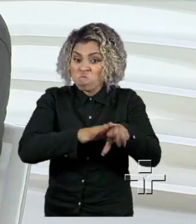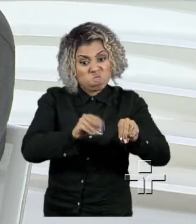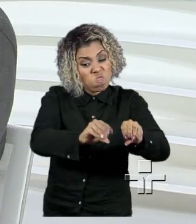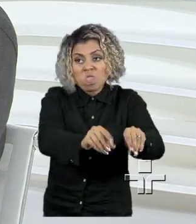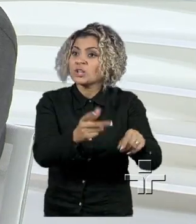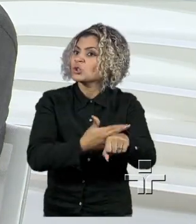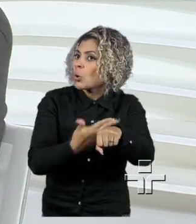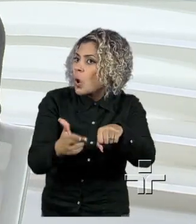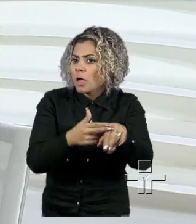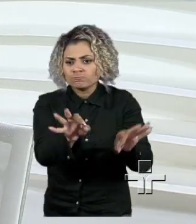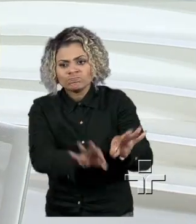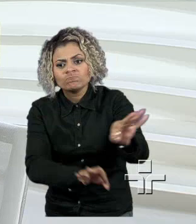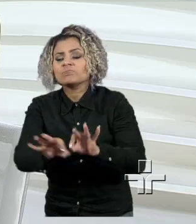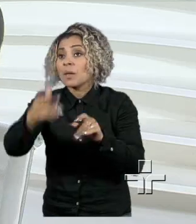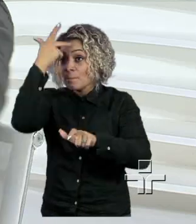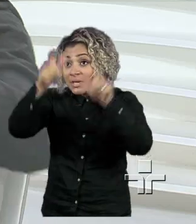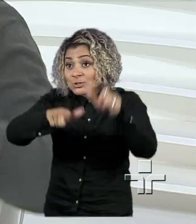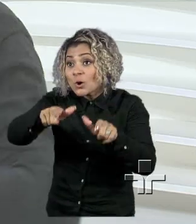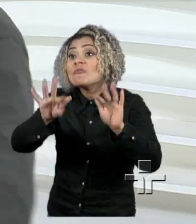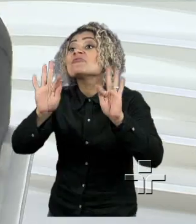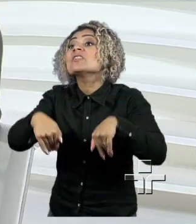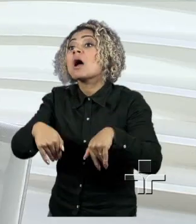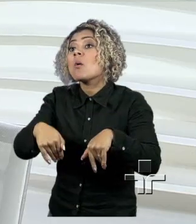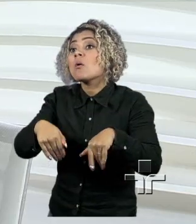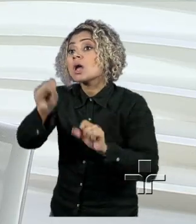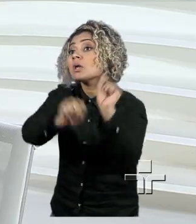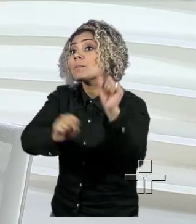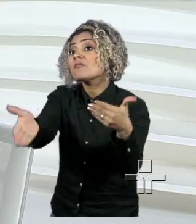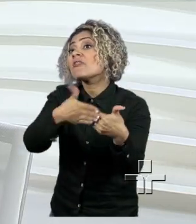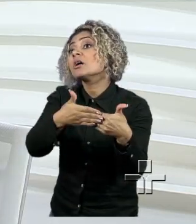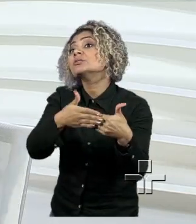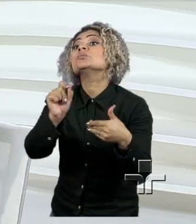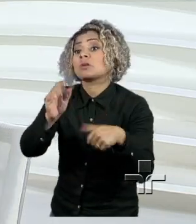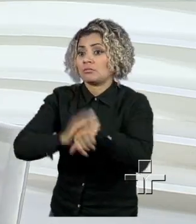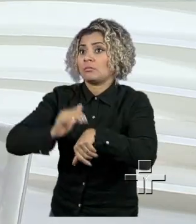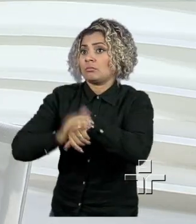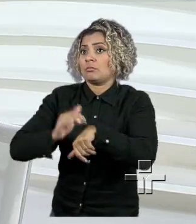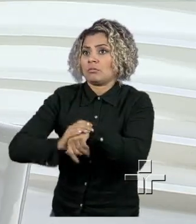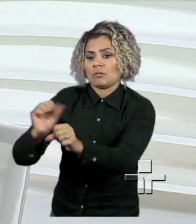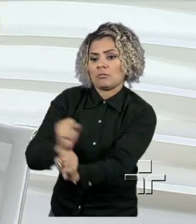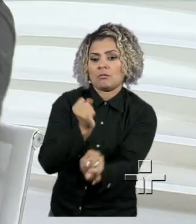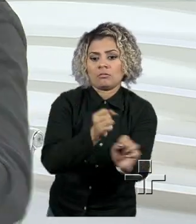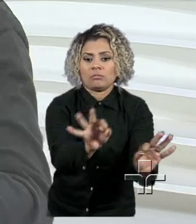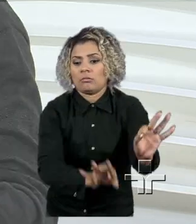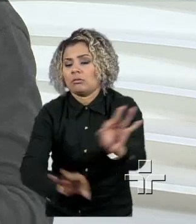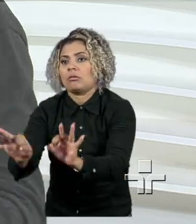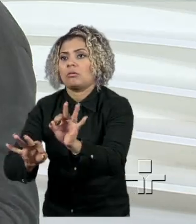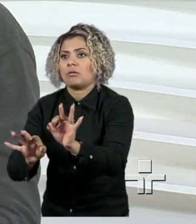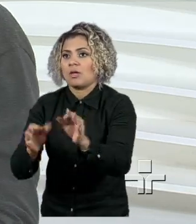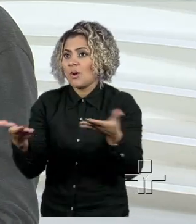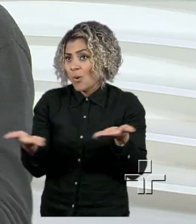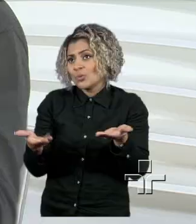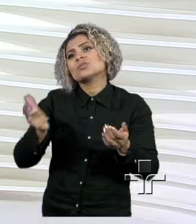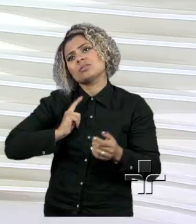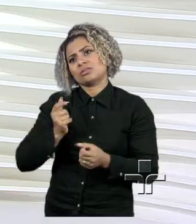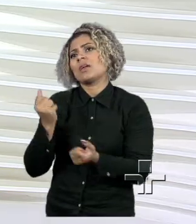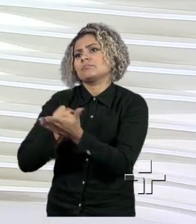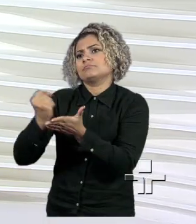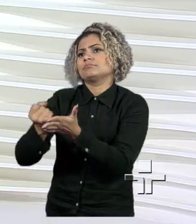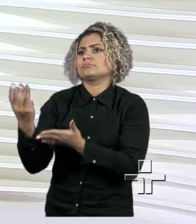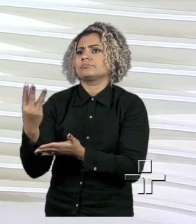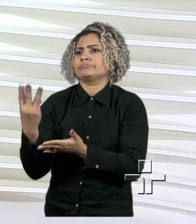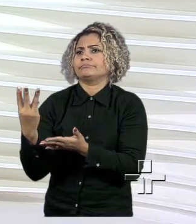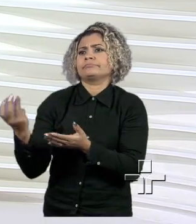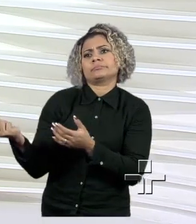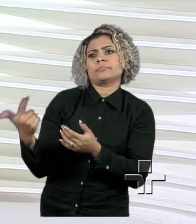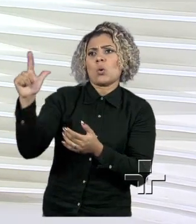ainda as pessoas ao final do expediente lavavam elas mesmas o chão. Naturalmente hoje tem uma empresa terceirizada que faz esse trabalho e que hoje é diretora.